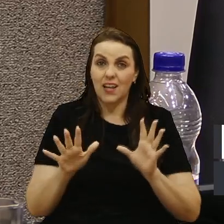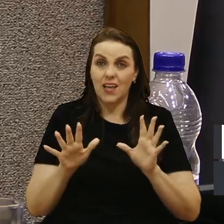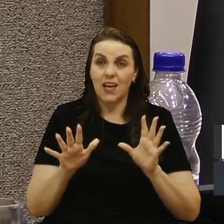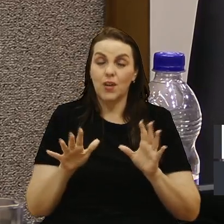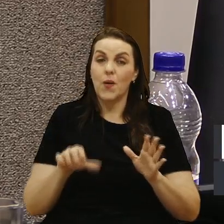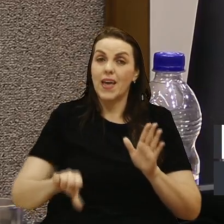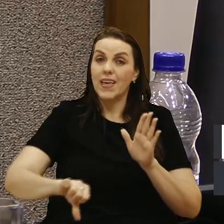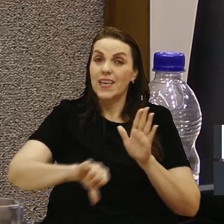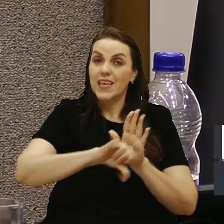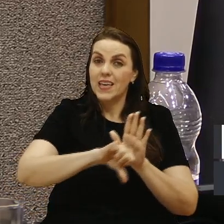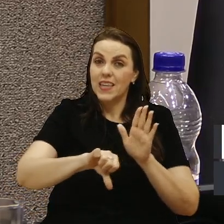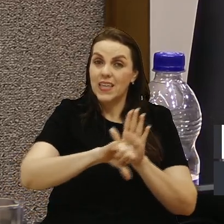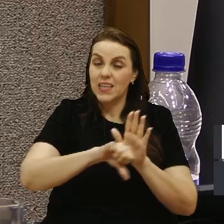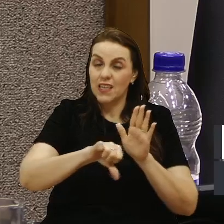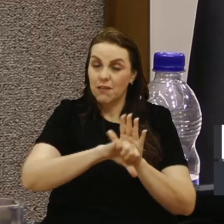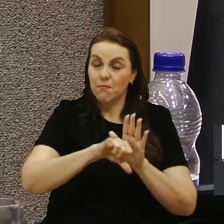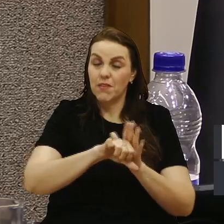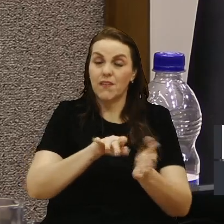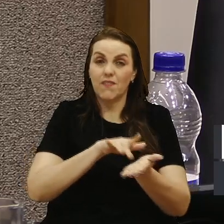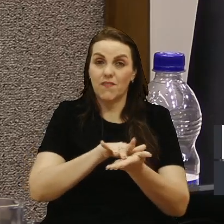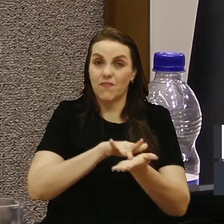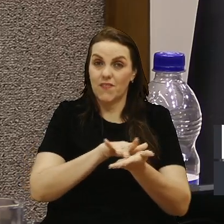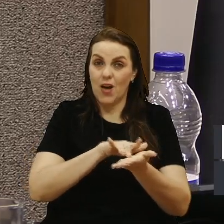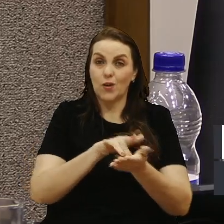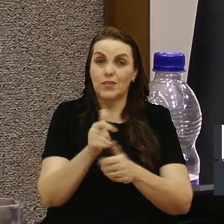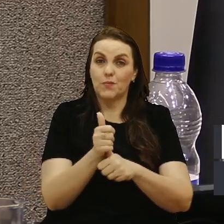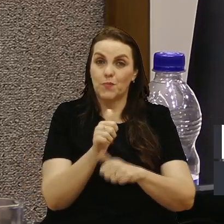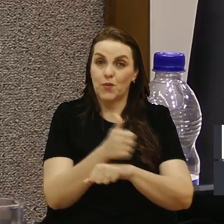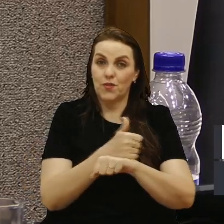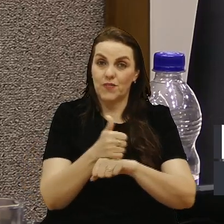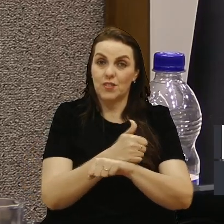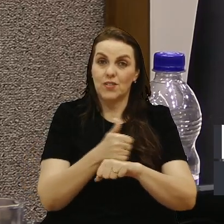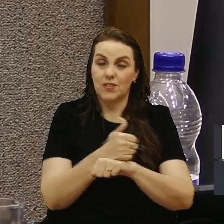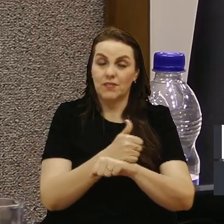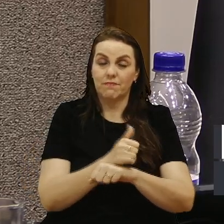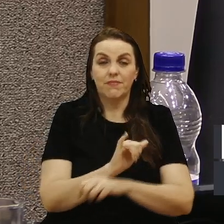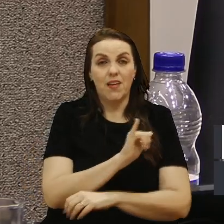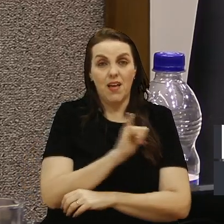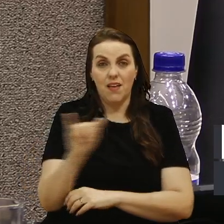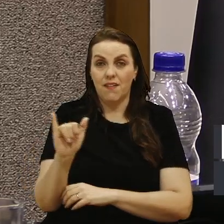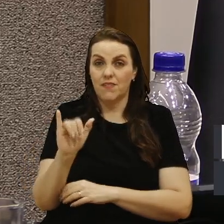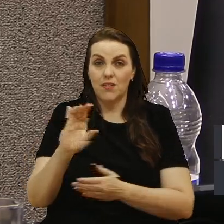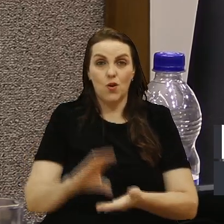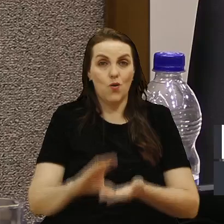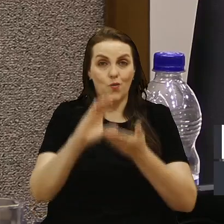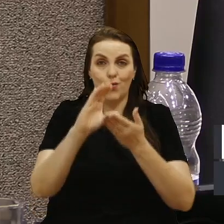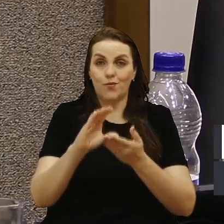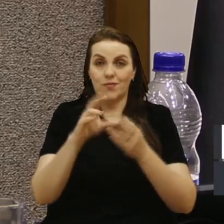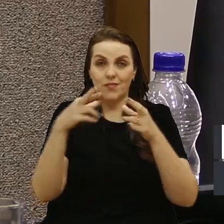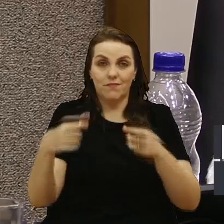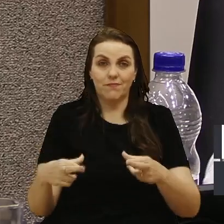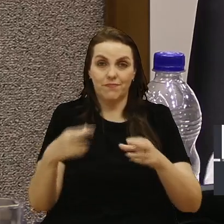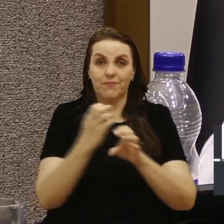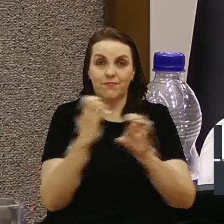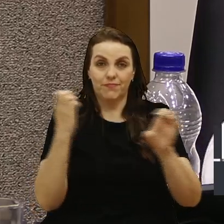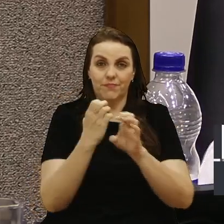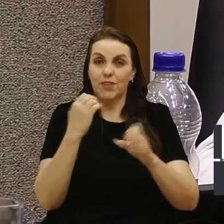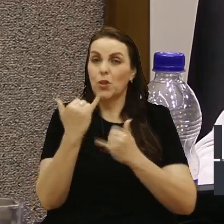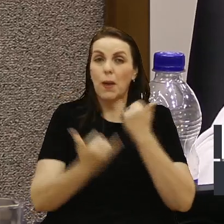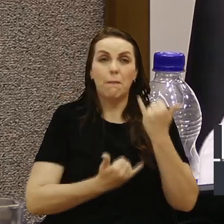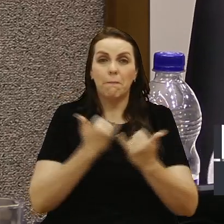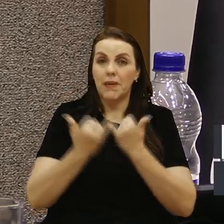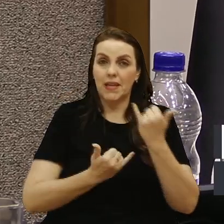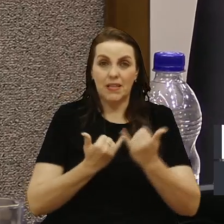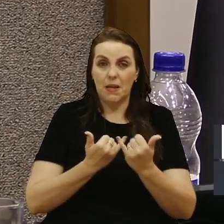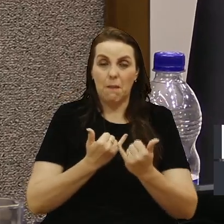crime, né? O falso exercício da profissão. Então a gente tem que oficiar o Conselho Regional de Engenharia, porque não é uma mera brincadeira. Não é um parece, mas